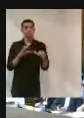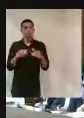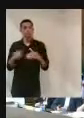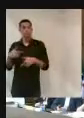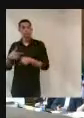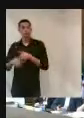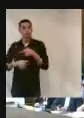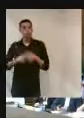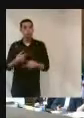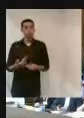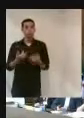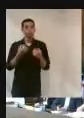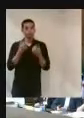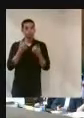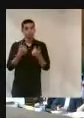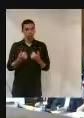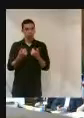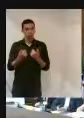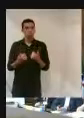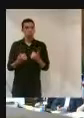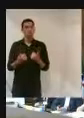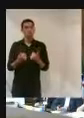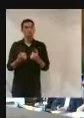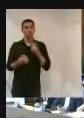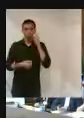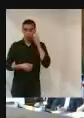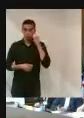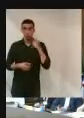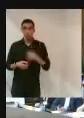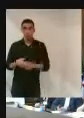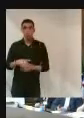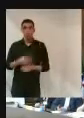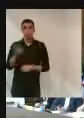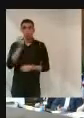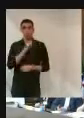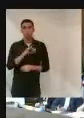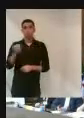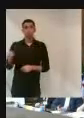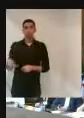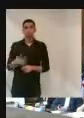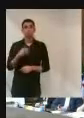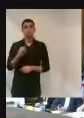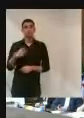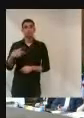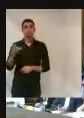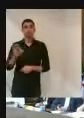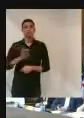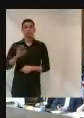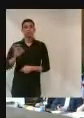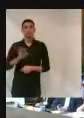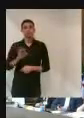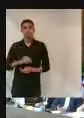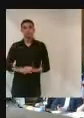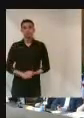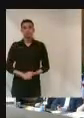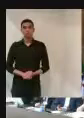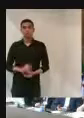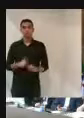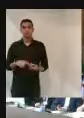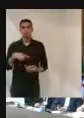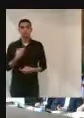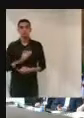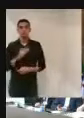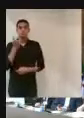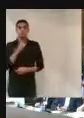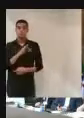que foram índices de reaproveitamento de 87% da coleta, enquanto coletas seletivas feitas por empresas, a gente não consegue aproveitar 40%.